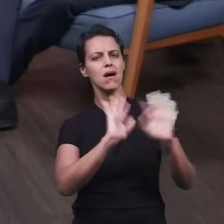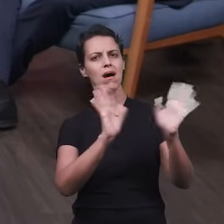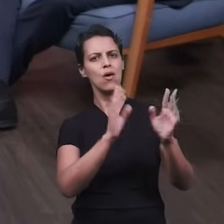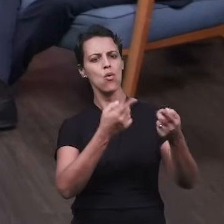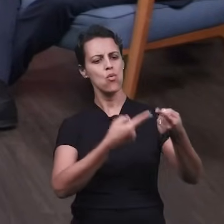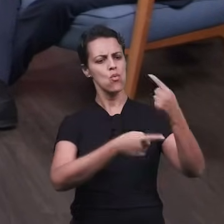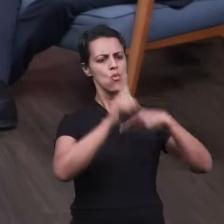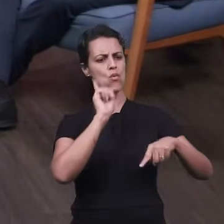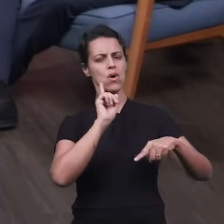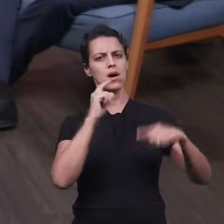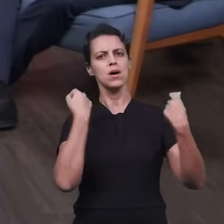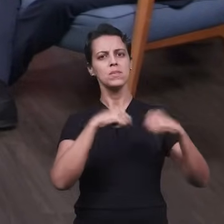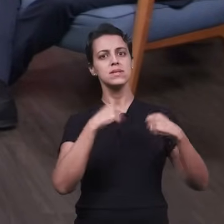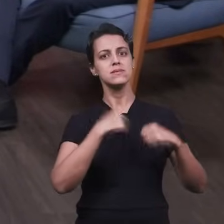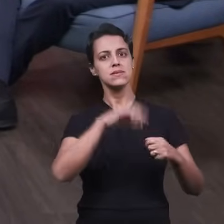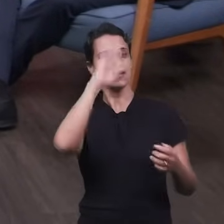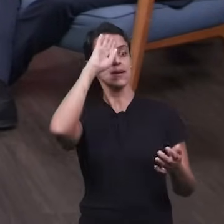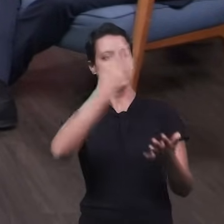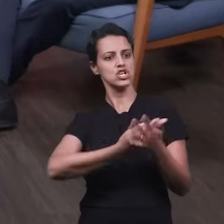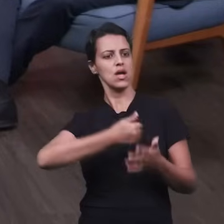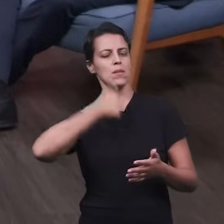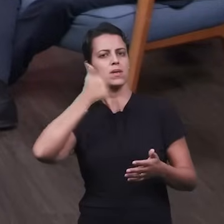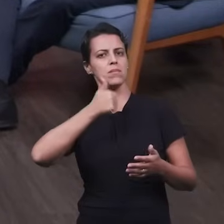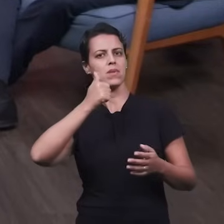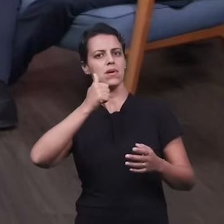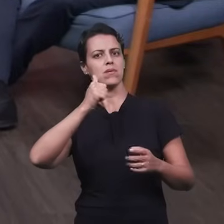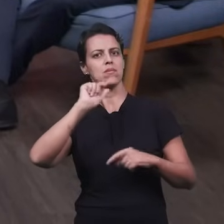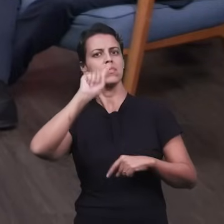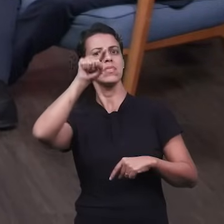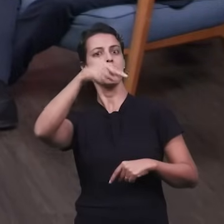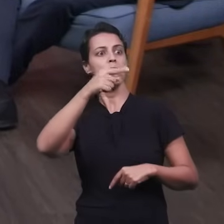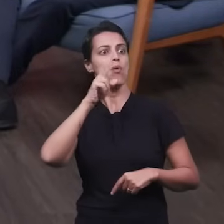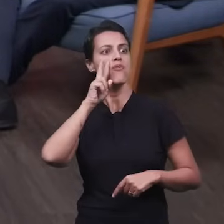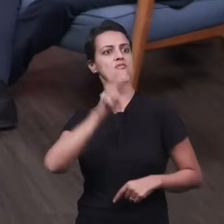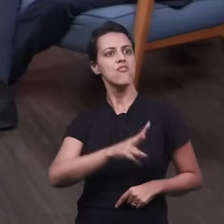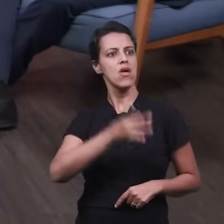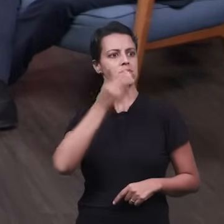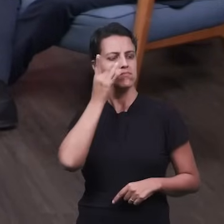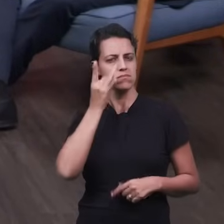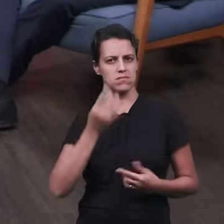vê? Inverte. Não, olha só, Deus não fica devendo nada a ninguém.